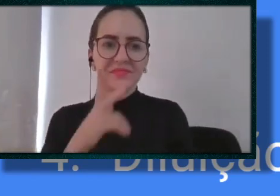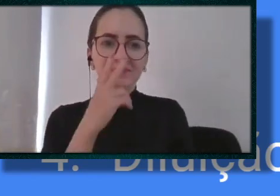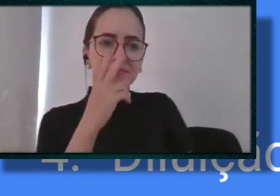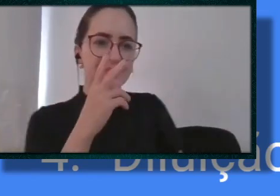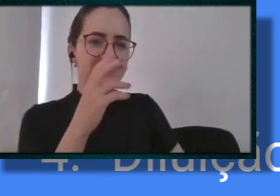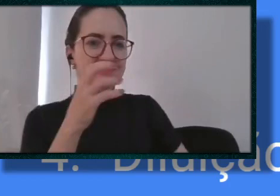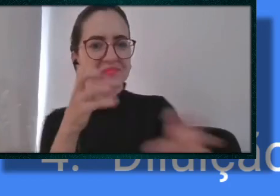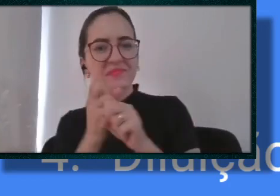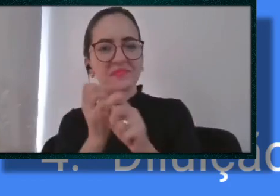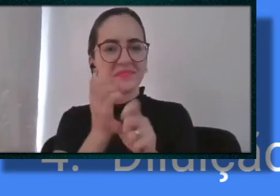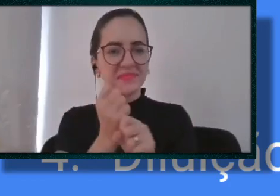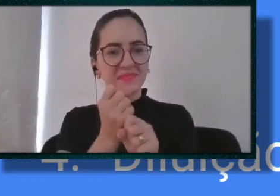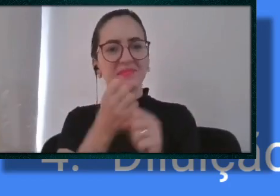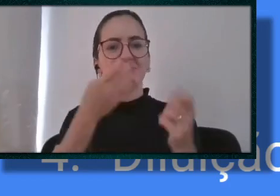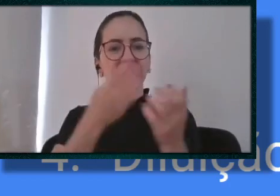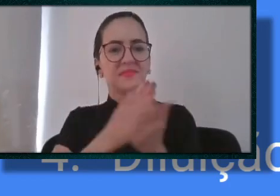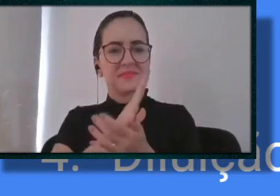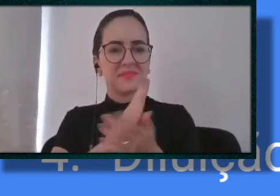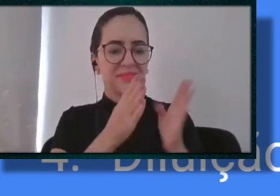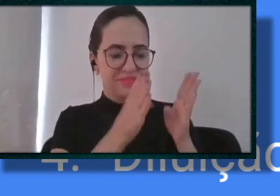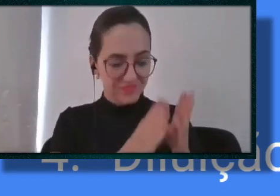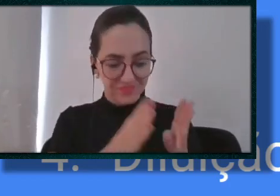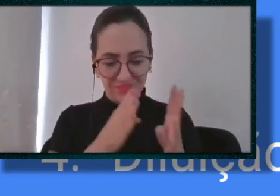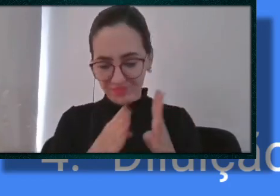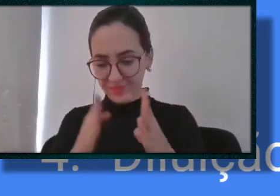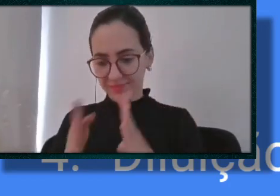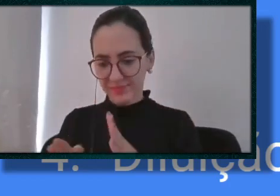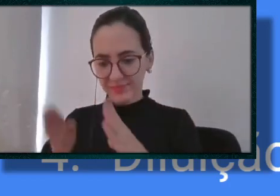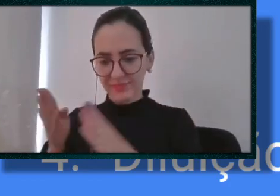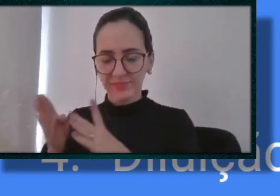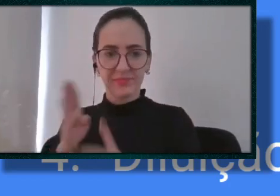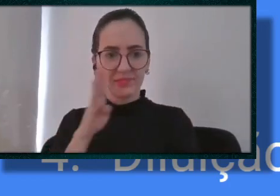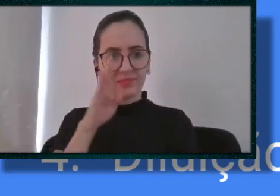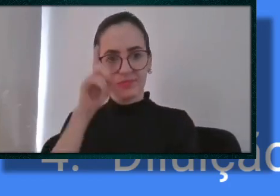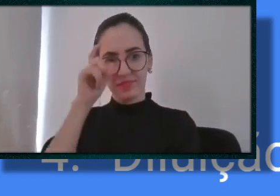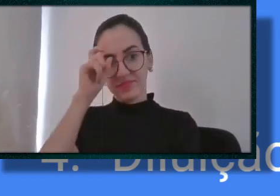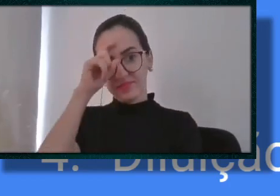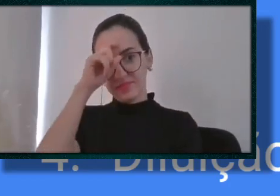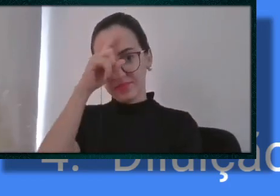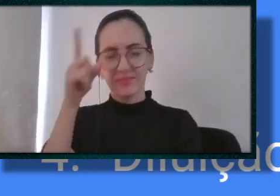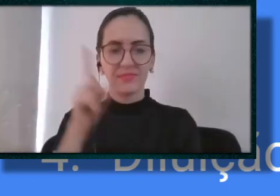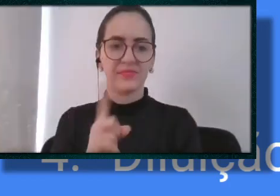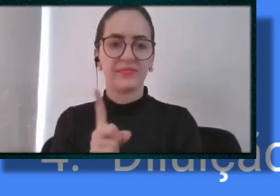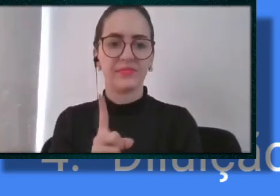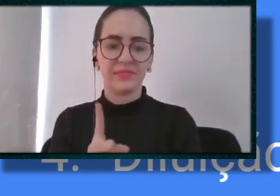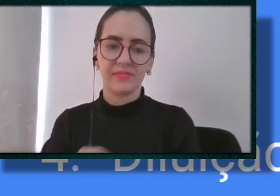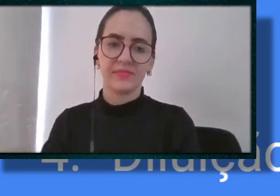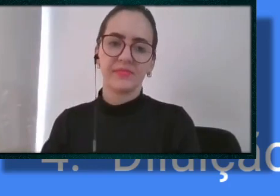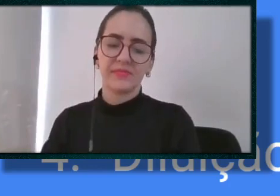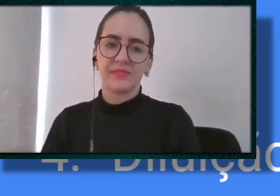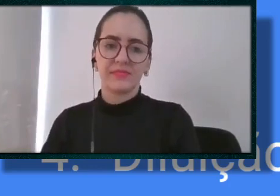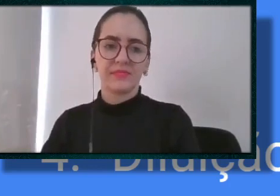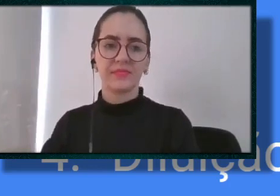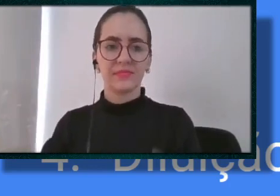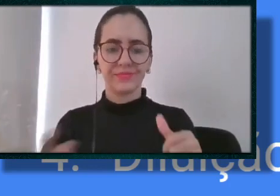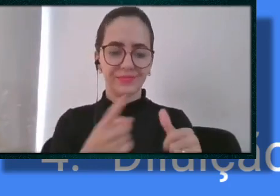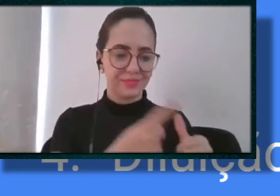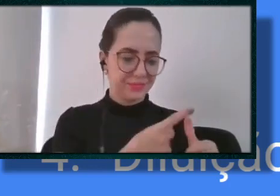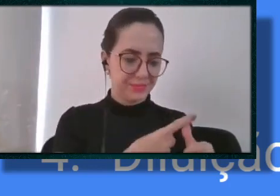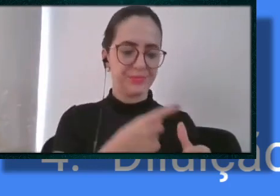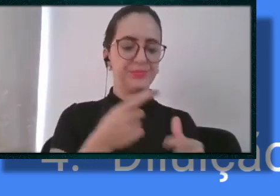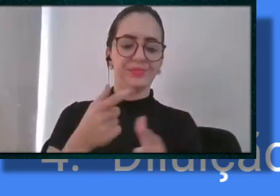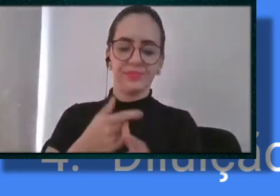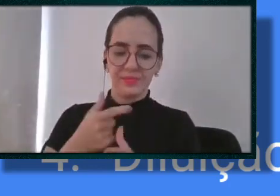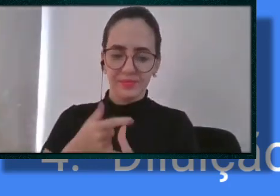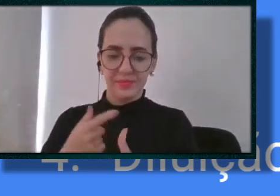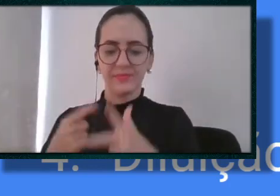difíceis. A gente tem que aprender, quando está fazendo algumas contas de química, de física, a gente tem que se acostumar com elas. E